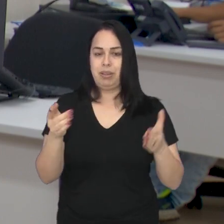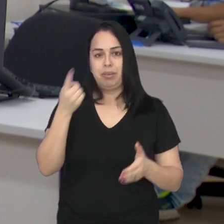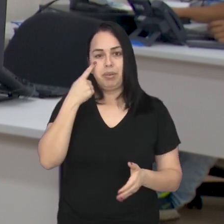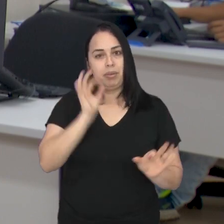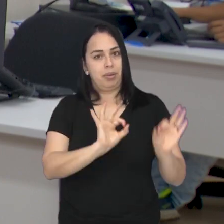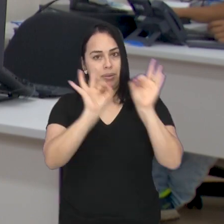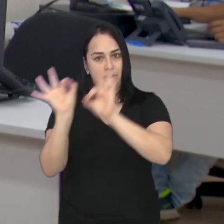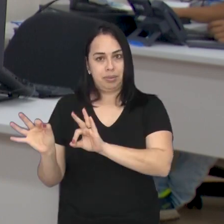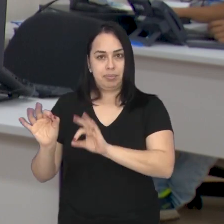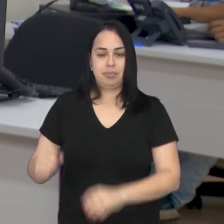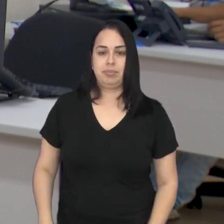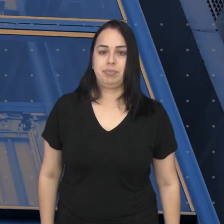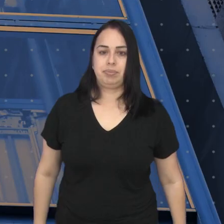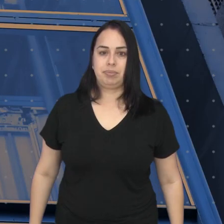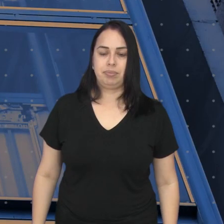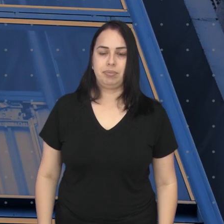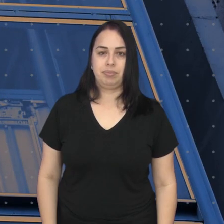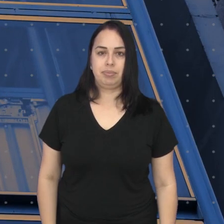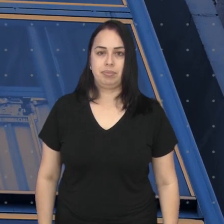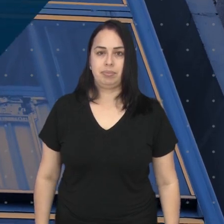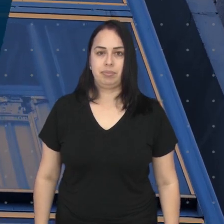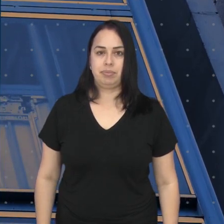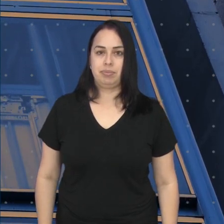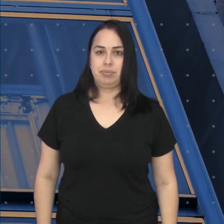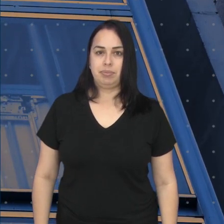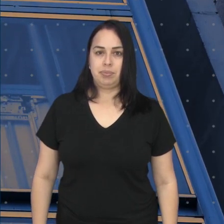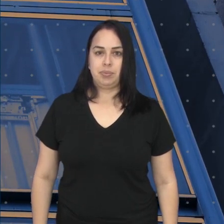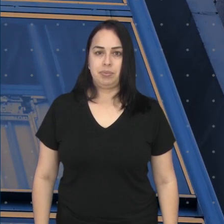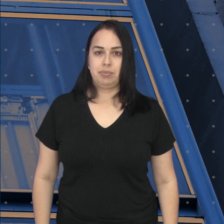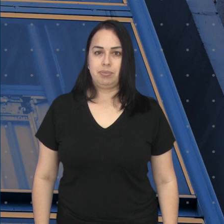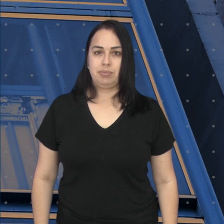confere na nossa agenda de serviços.